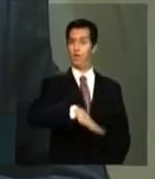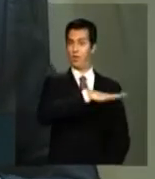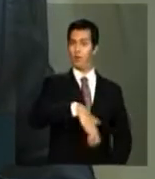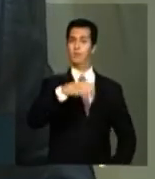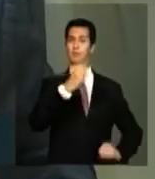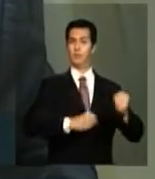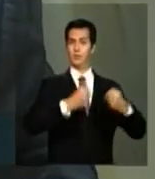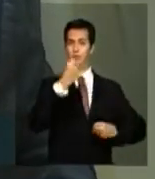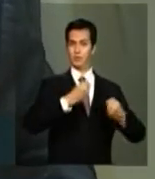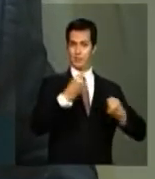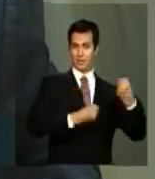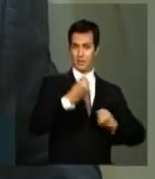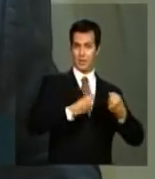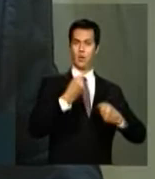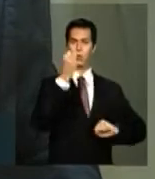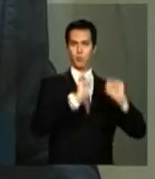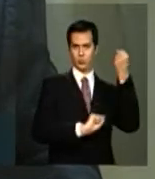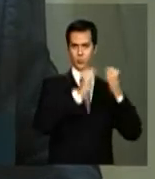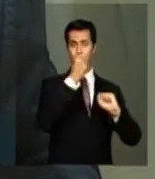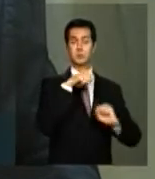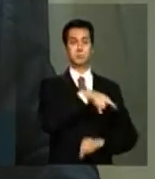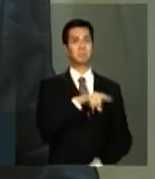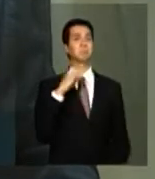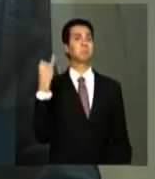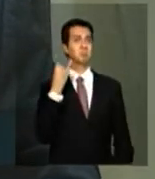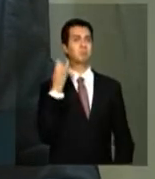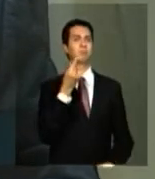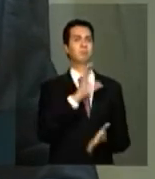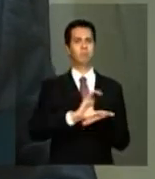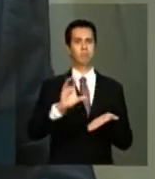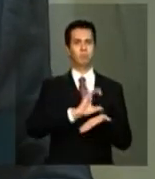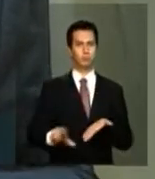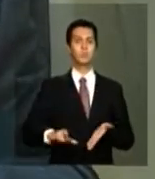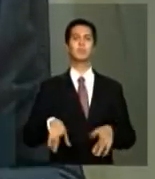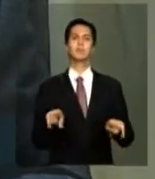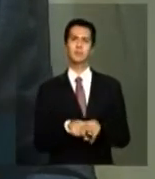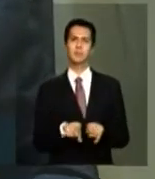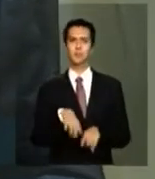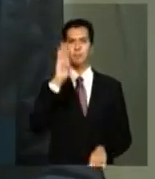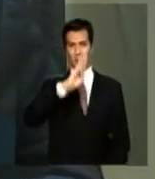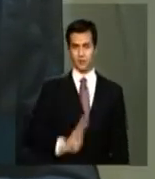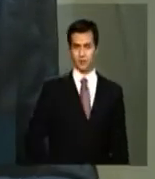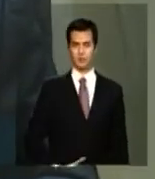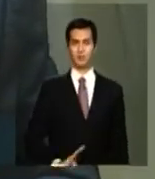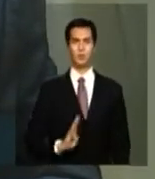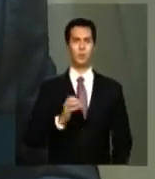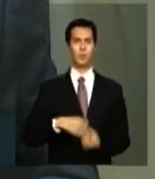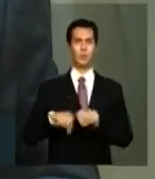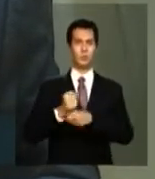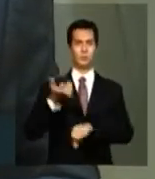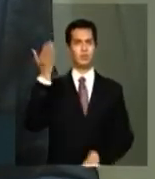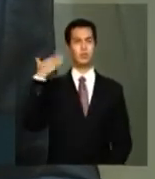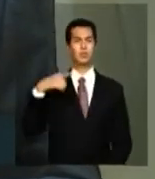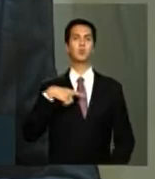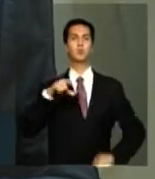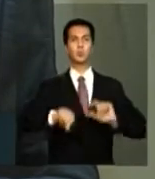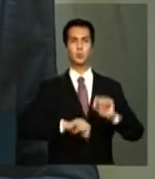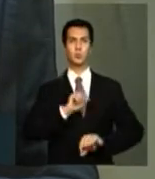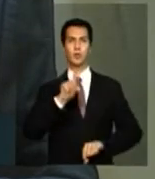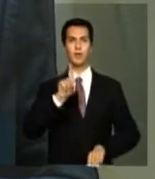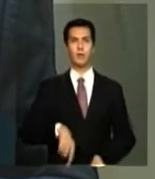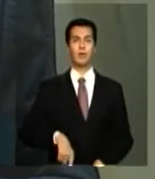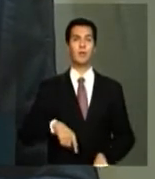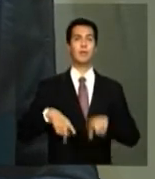tem investimentos a fazer na carteira Além disso O Brasil tornou-se o ano passado o terceiro maior mercado